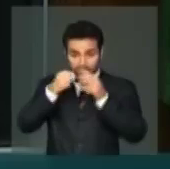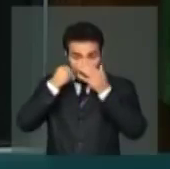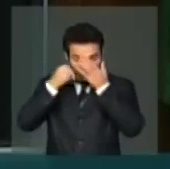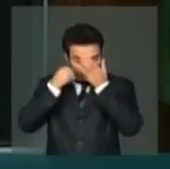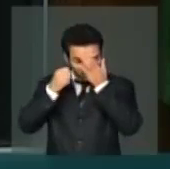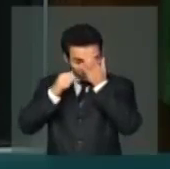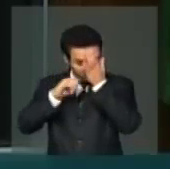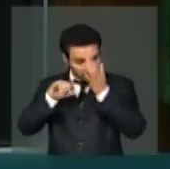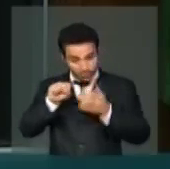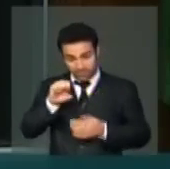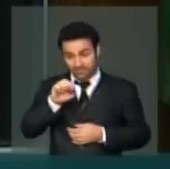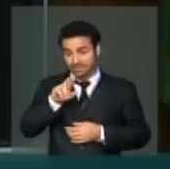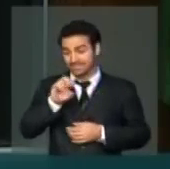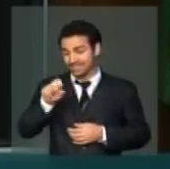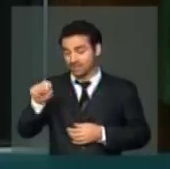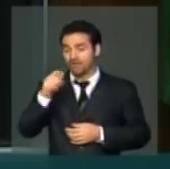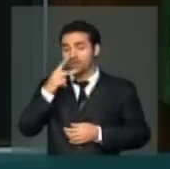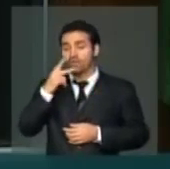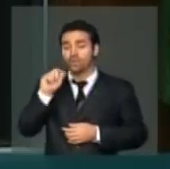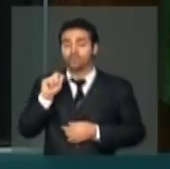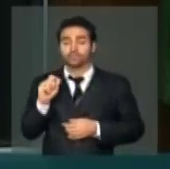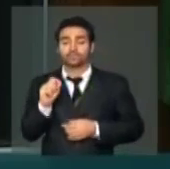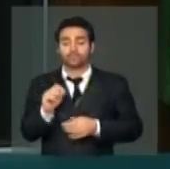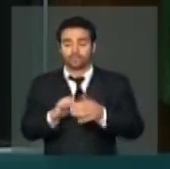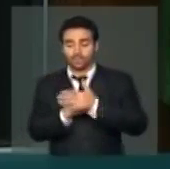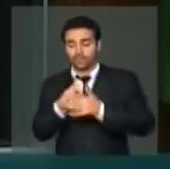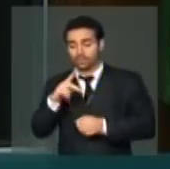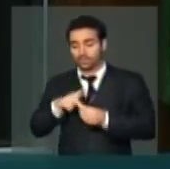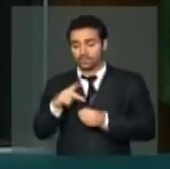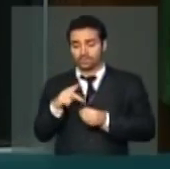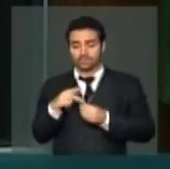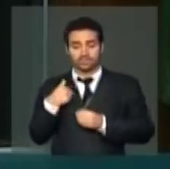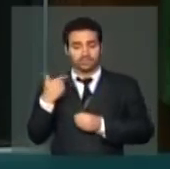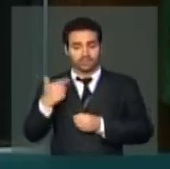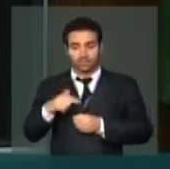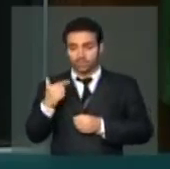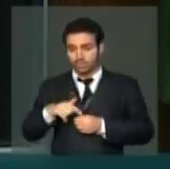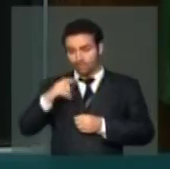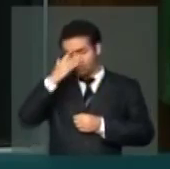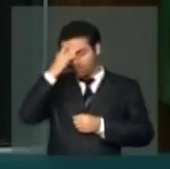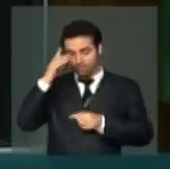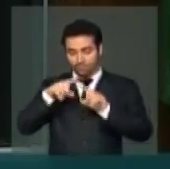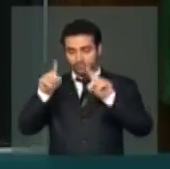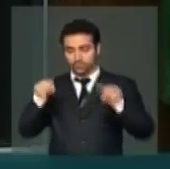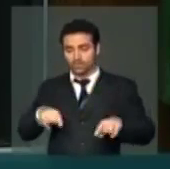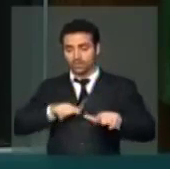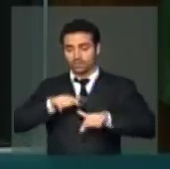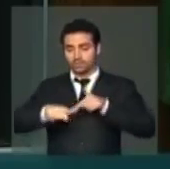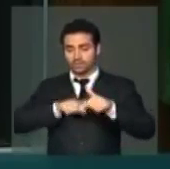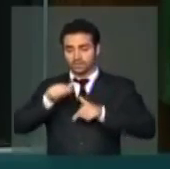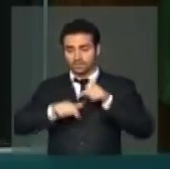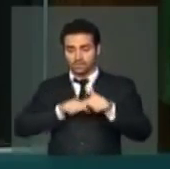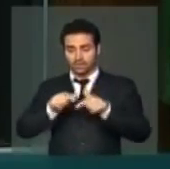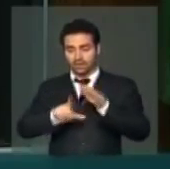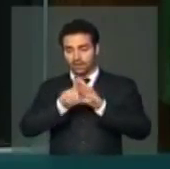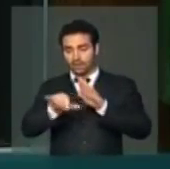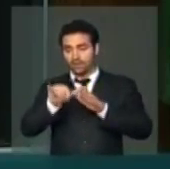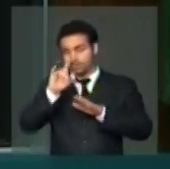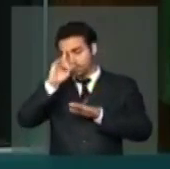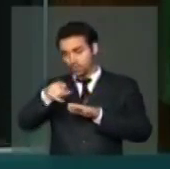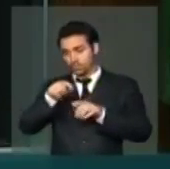News, disse que a empresa, Petrobras, nem dispõe de quadro funcional para a atividade que a lei lhe confere no